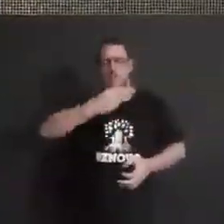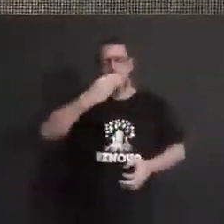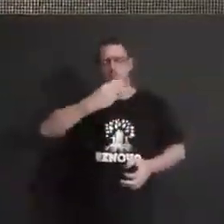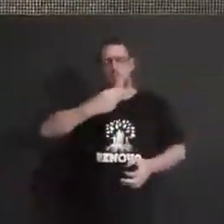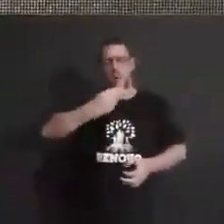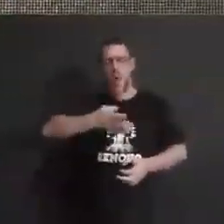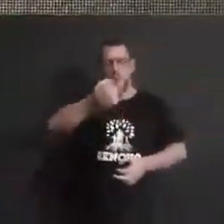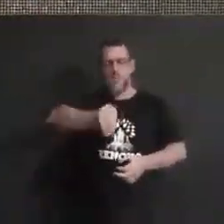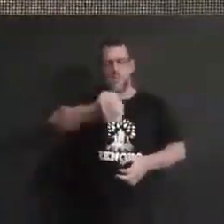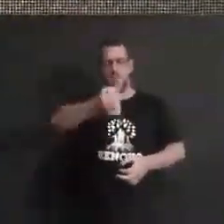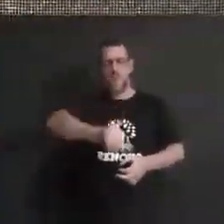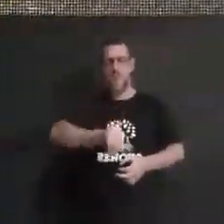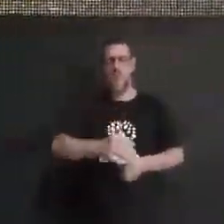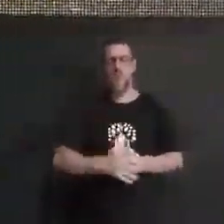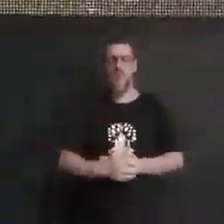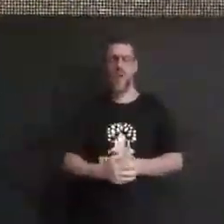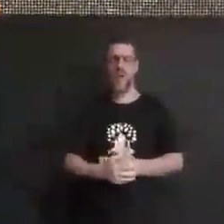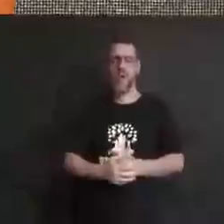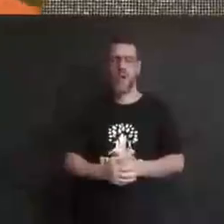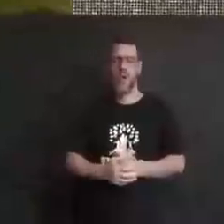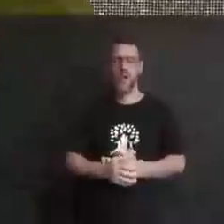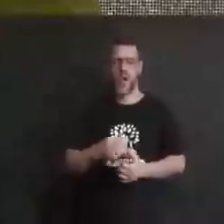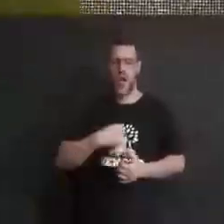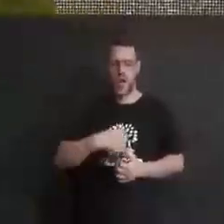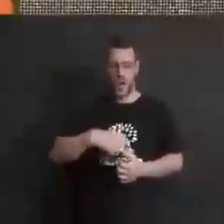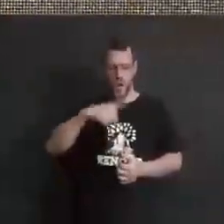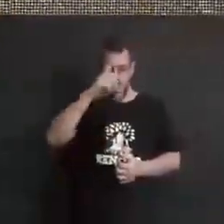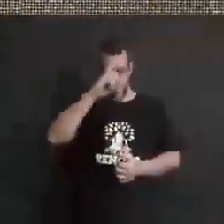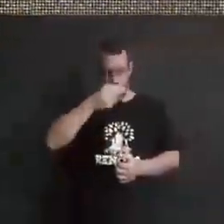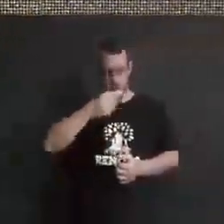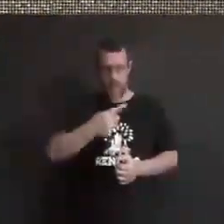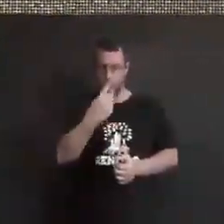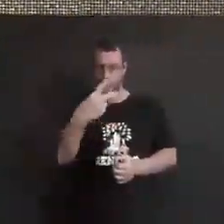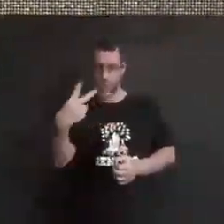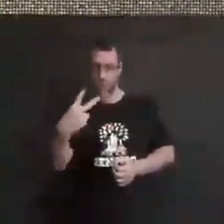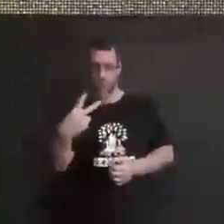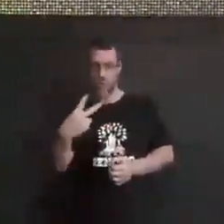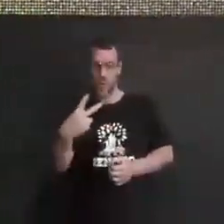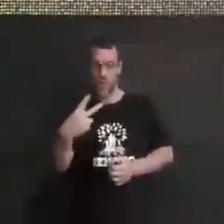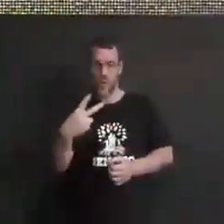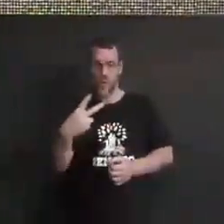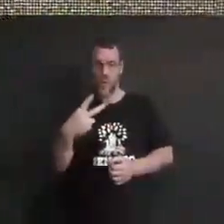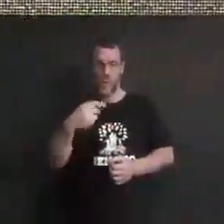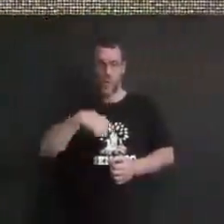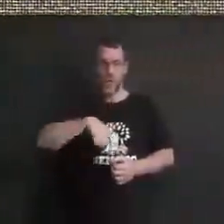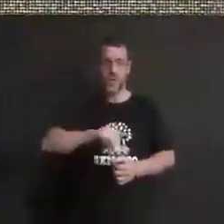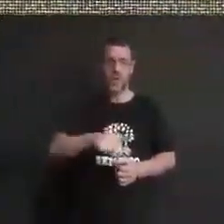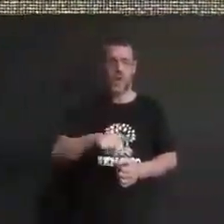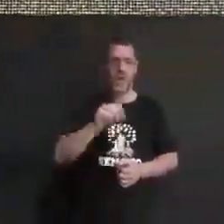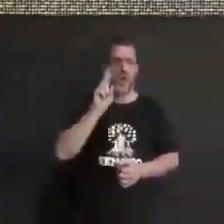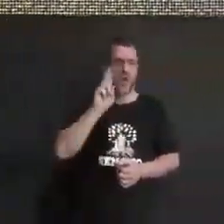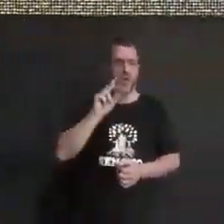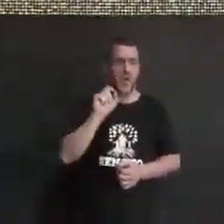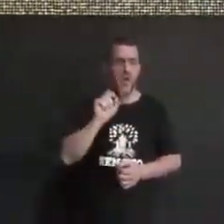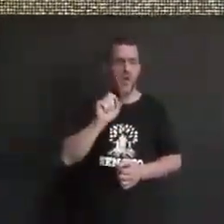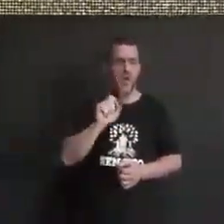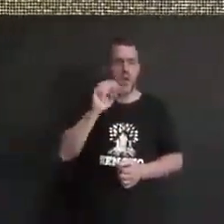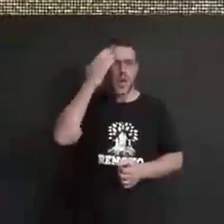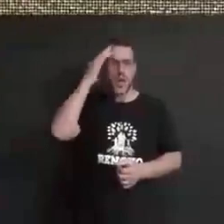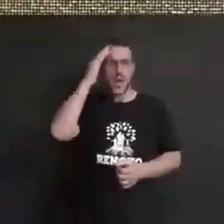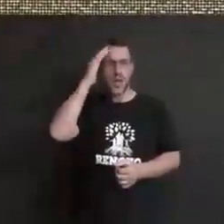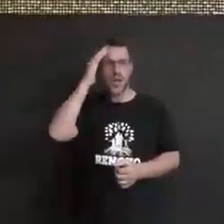Então ele falou, vou mandar os 12. Eu quero ver quem vai entender a visão. Quem que entende a visão do sonho de Deus